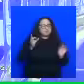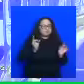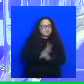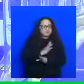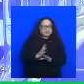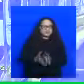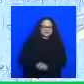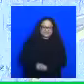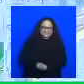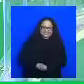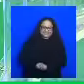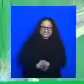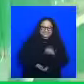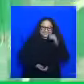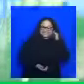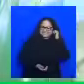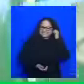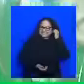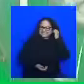posicionadas. Valendo.